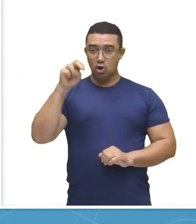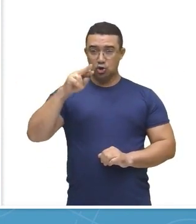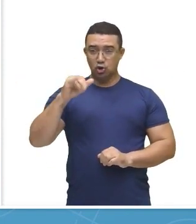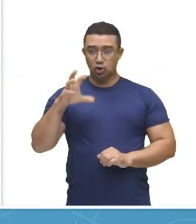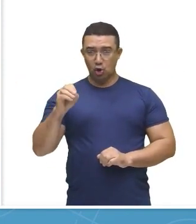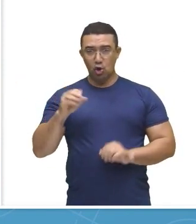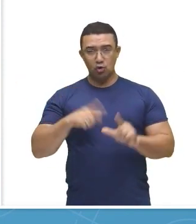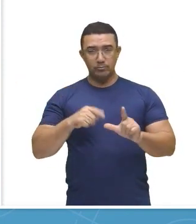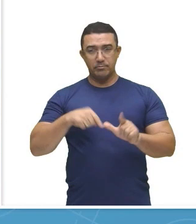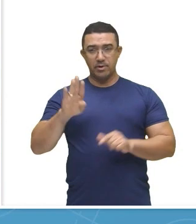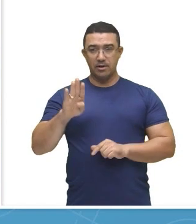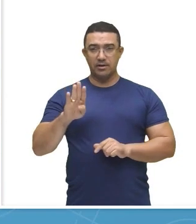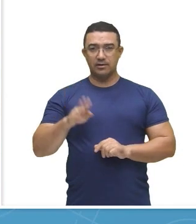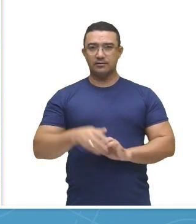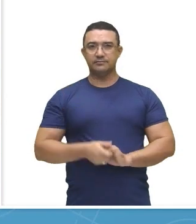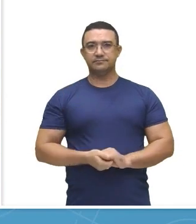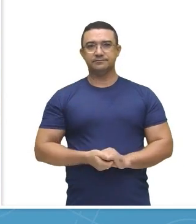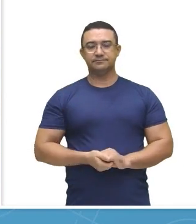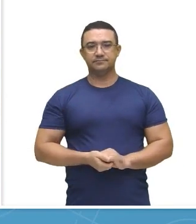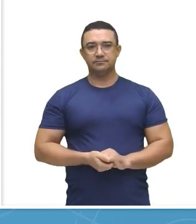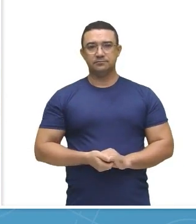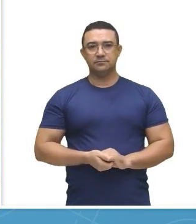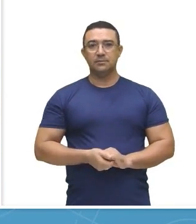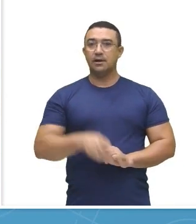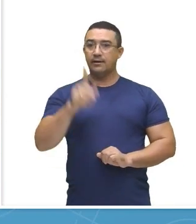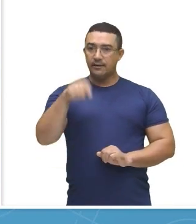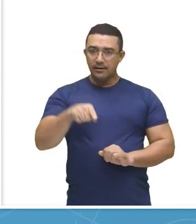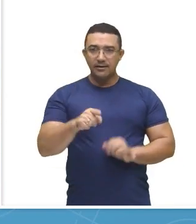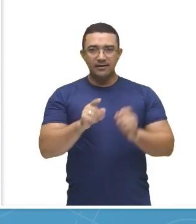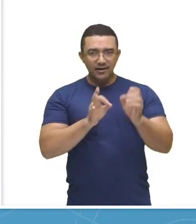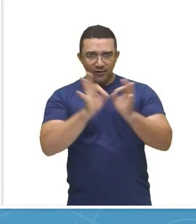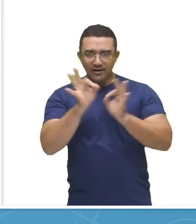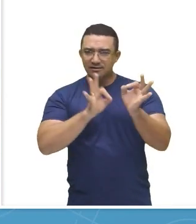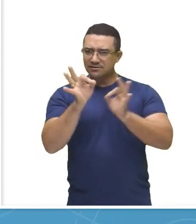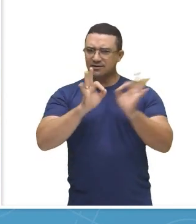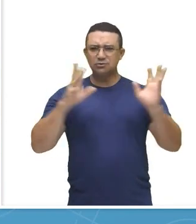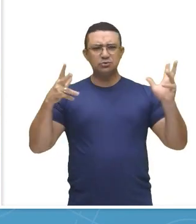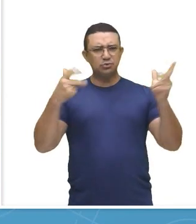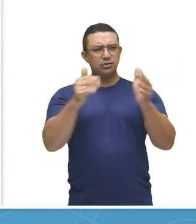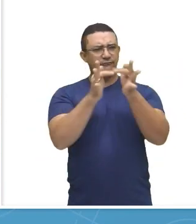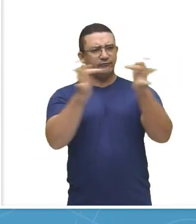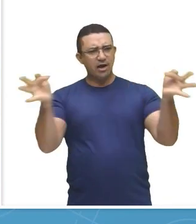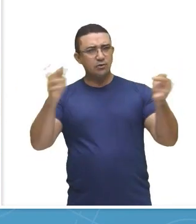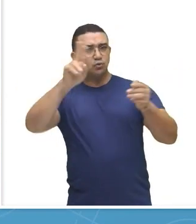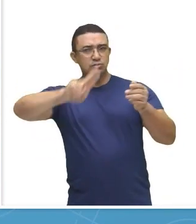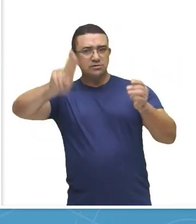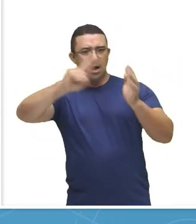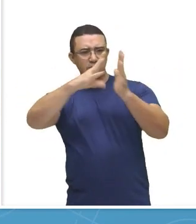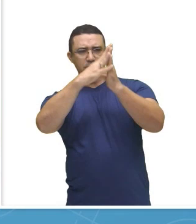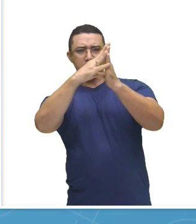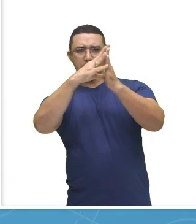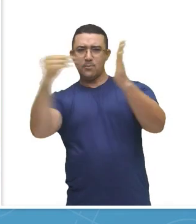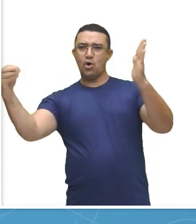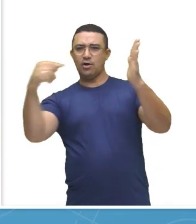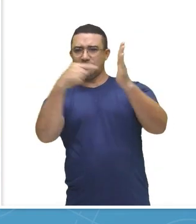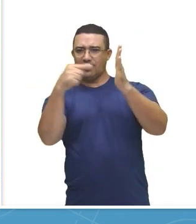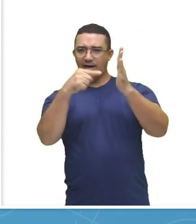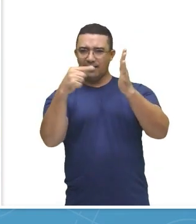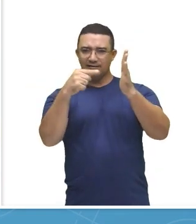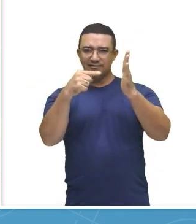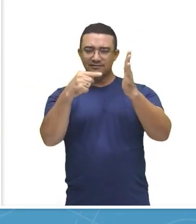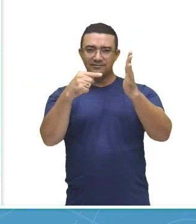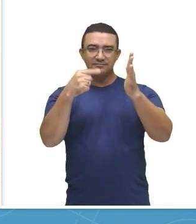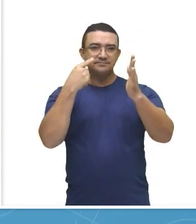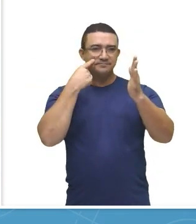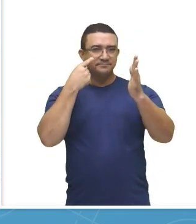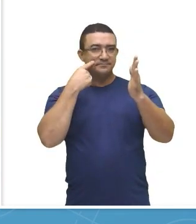letra B. Sei. Era para organizar todas as orações usando o modelo, tá, gente? Mas vamos lá, deixa eu